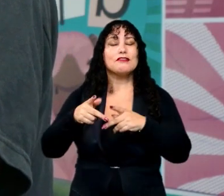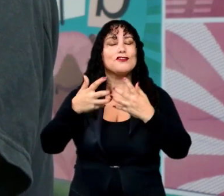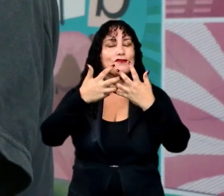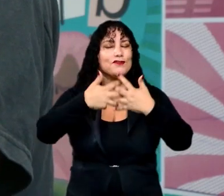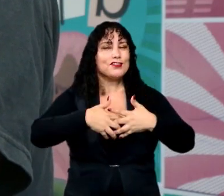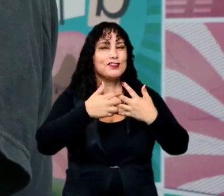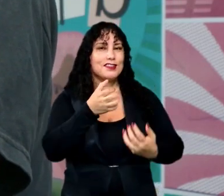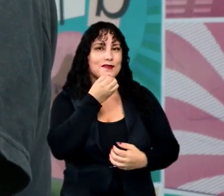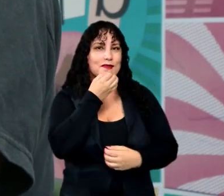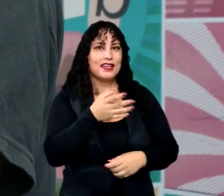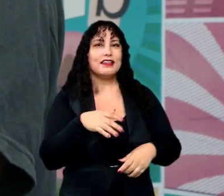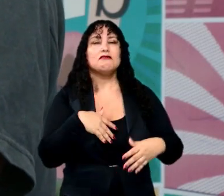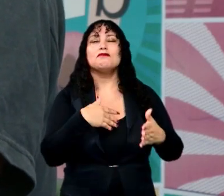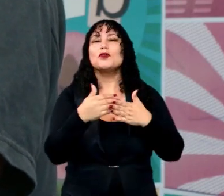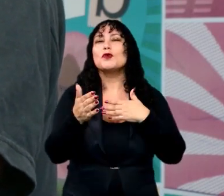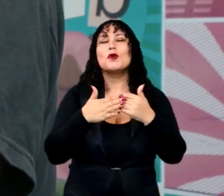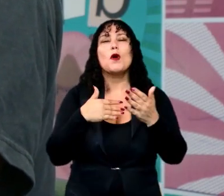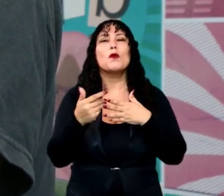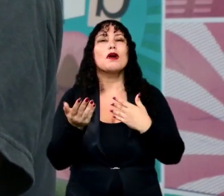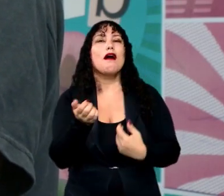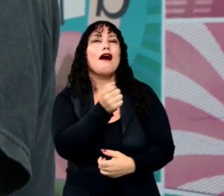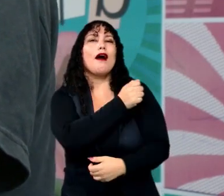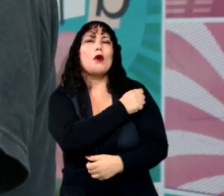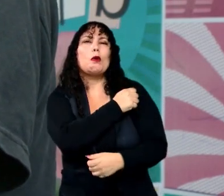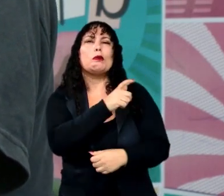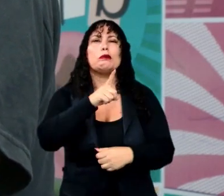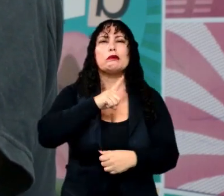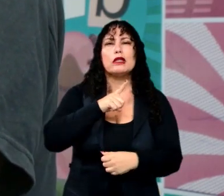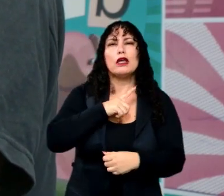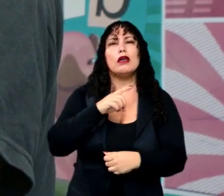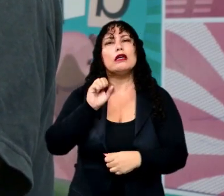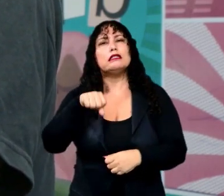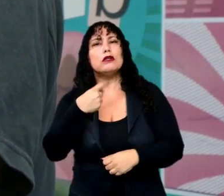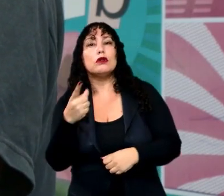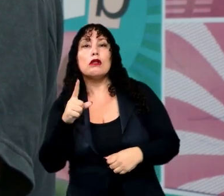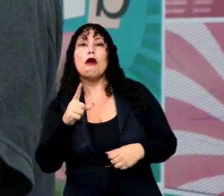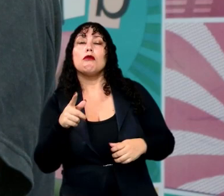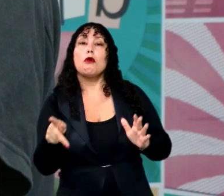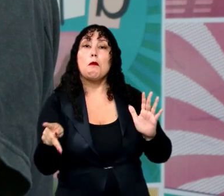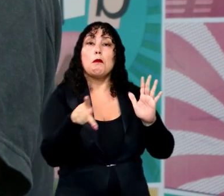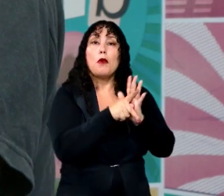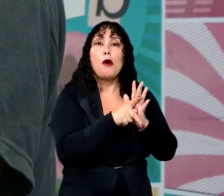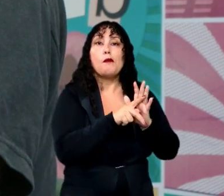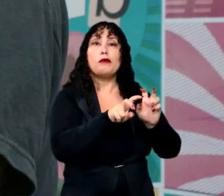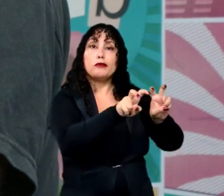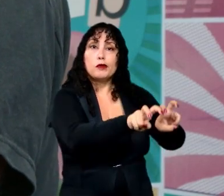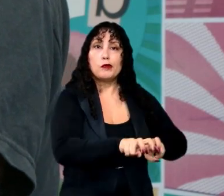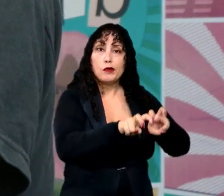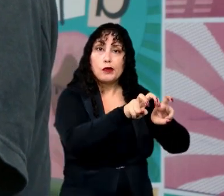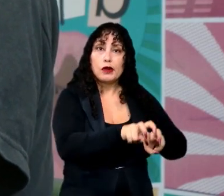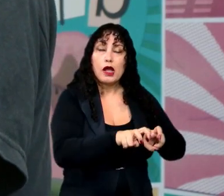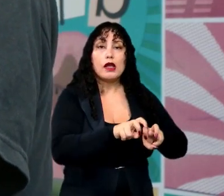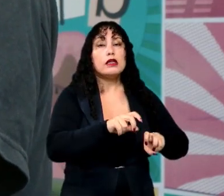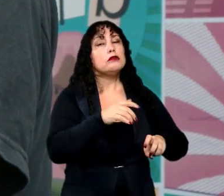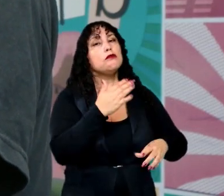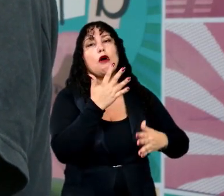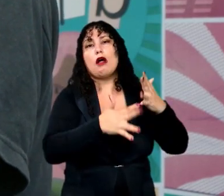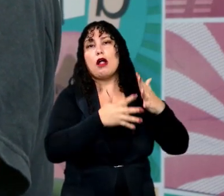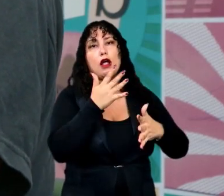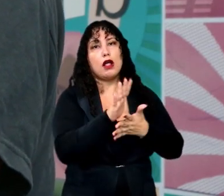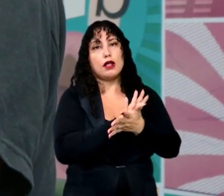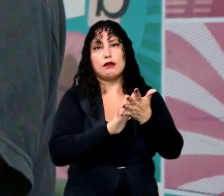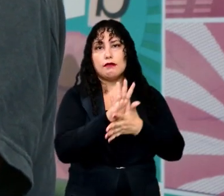bem independente do aluno ter ou não uma propriedade rural isso não é impeditivo